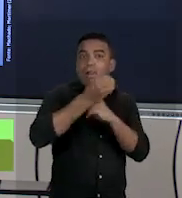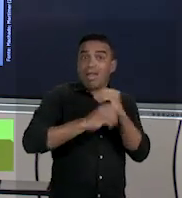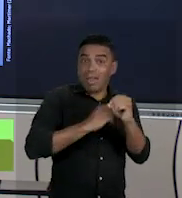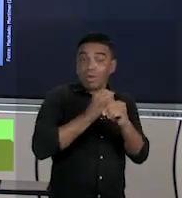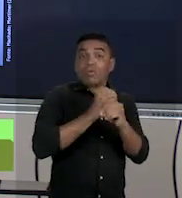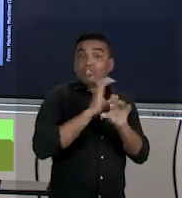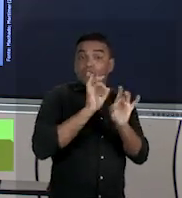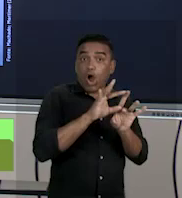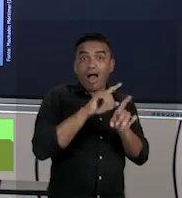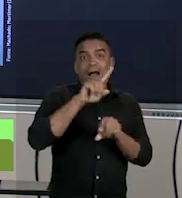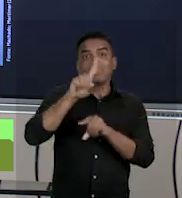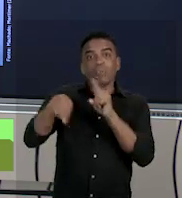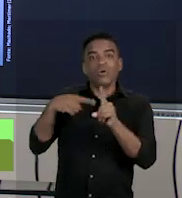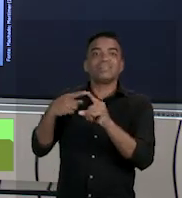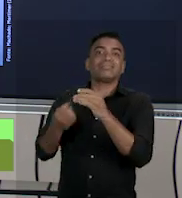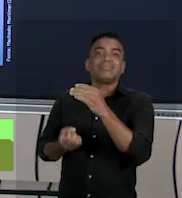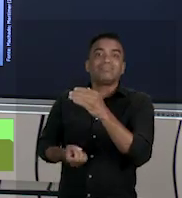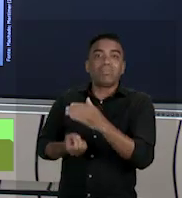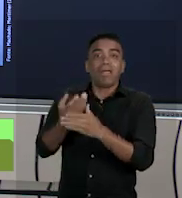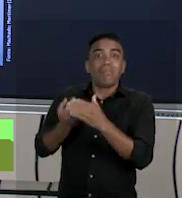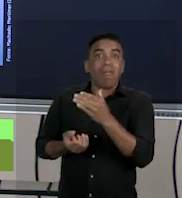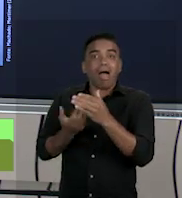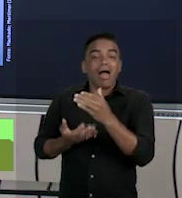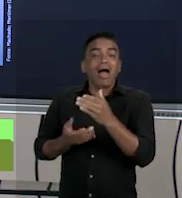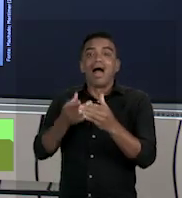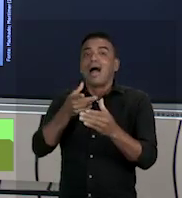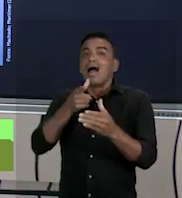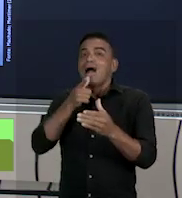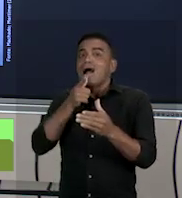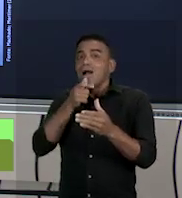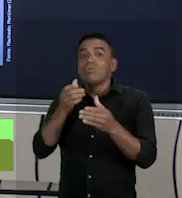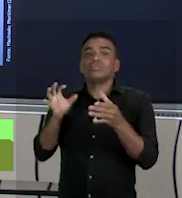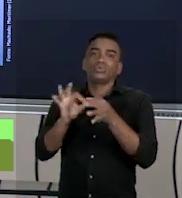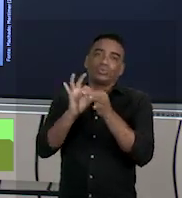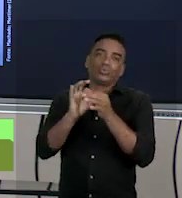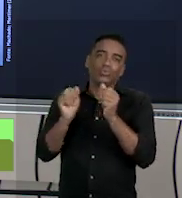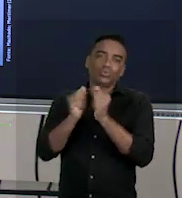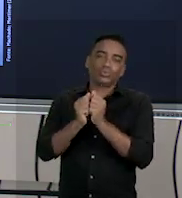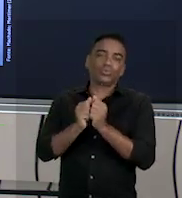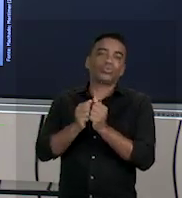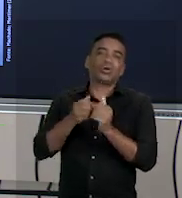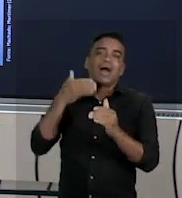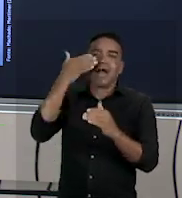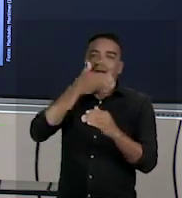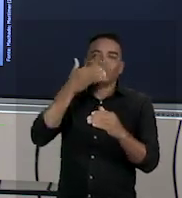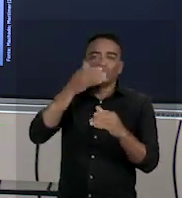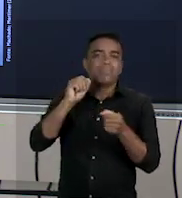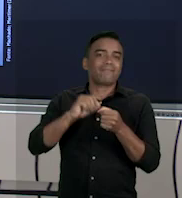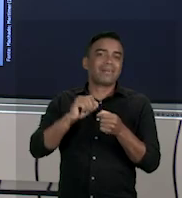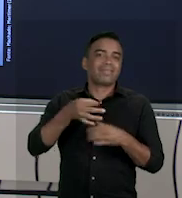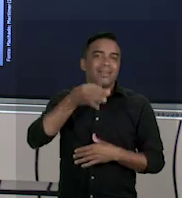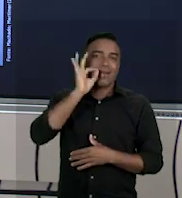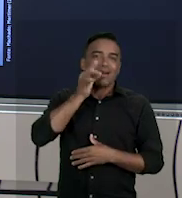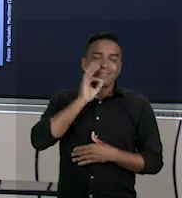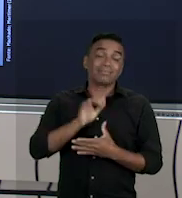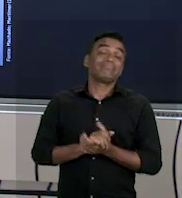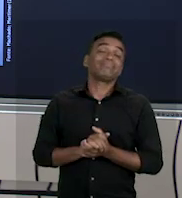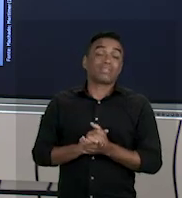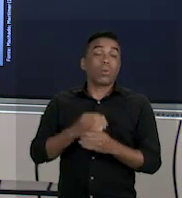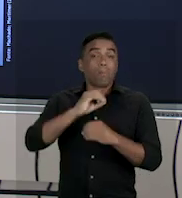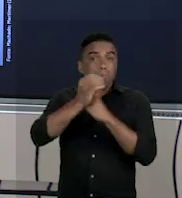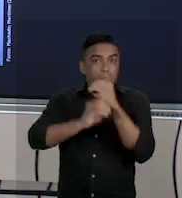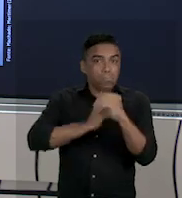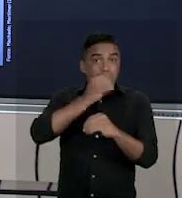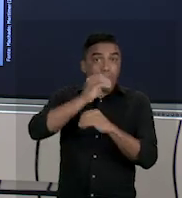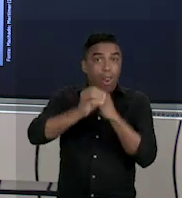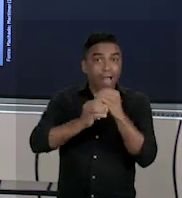com o soluto, com o açúcar que você adicionou lá para fazer o seu cafezinho. Então, essa molécula agora de água,